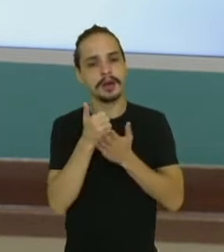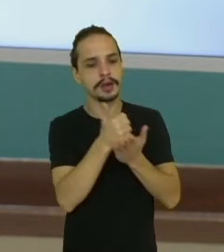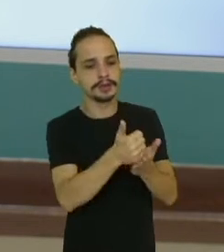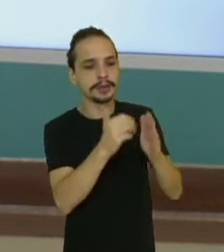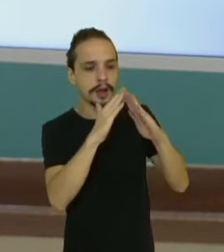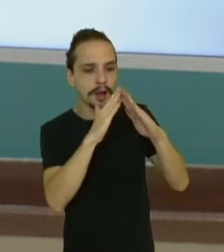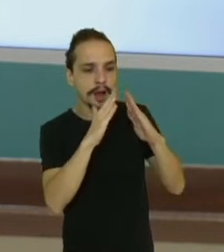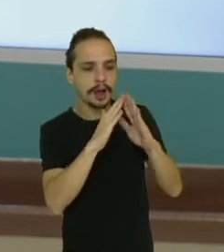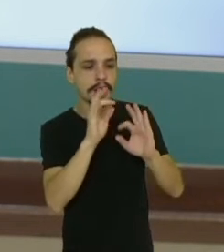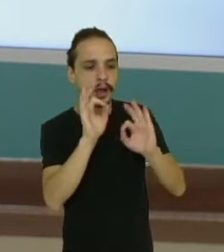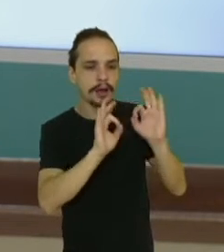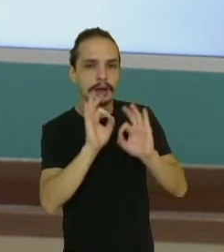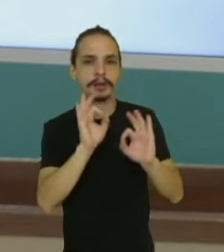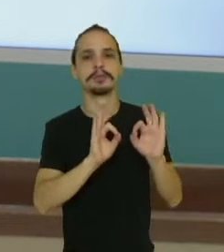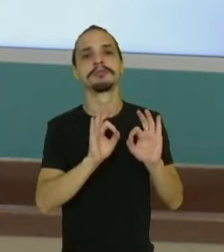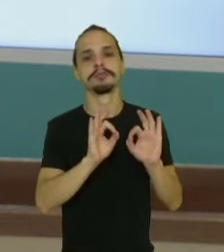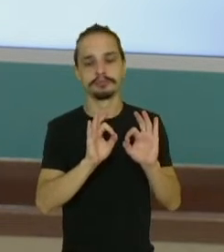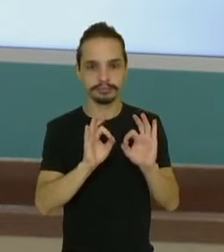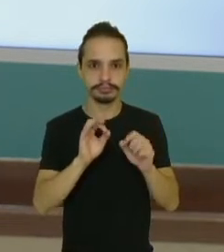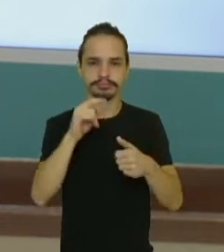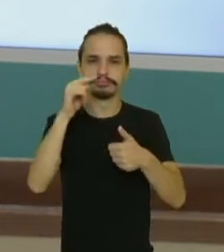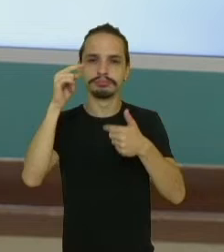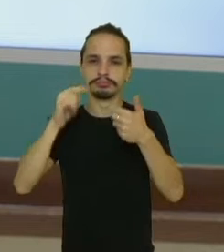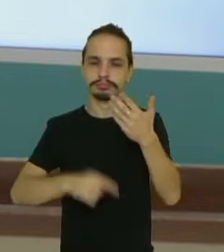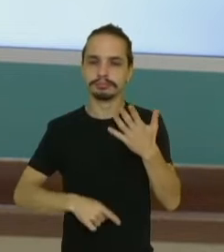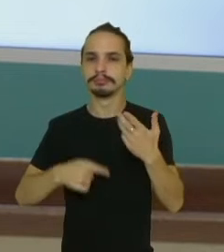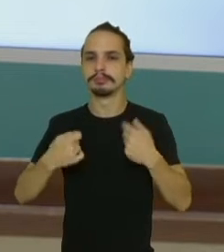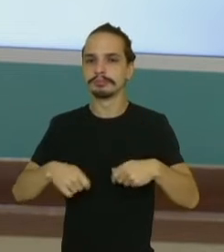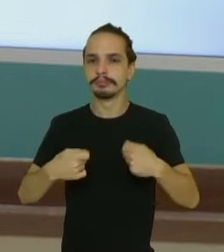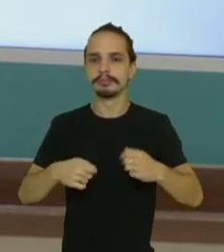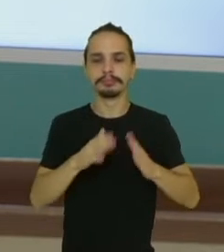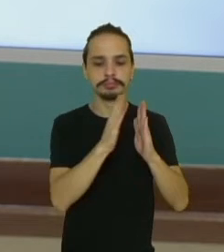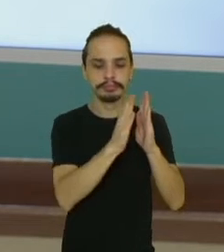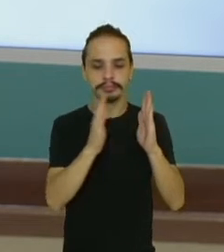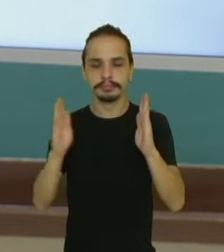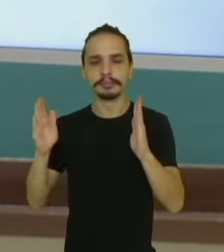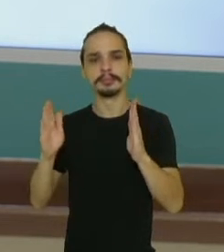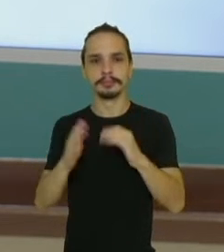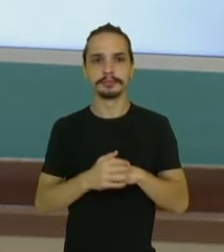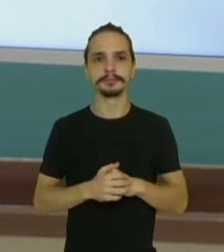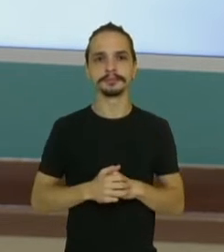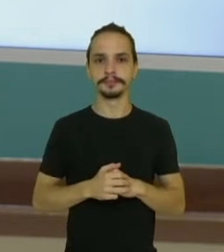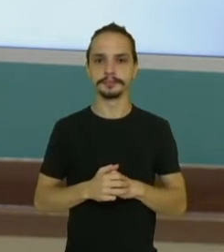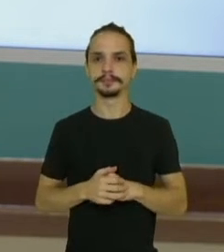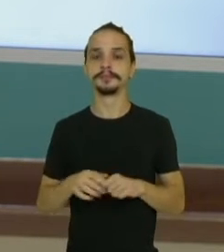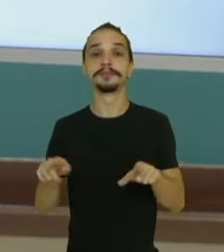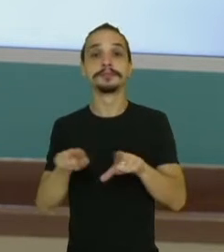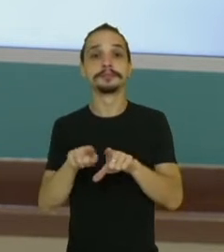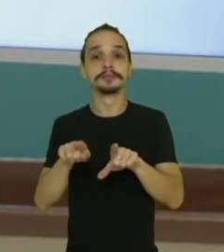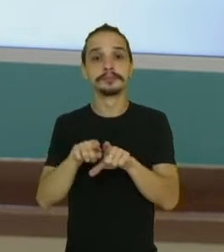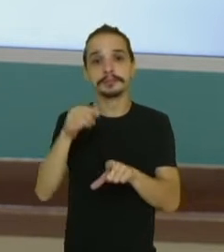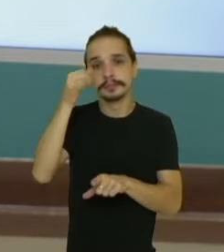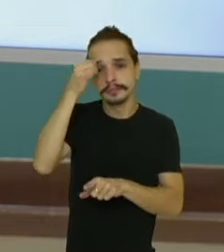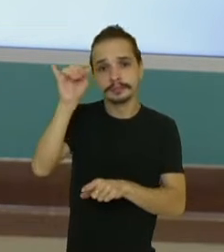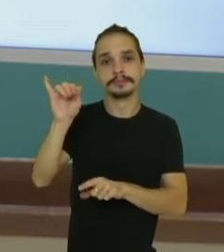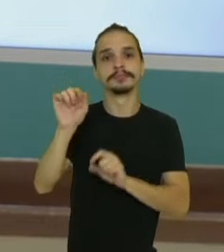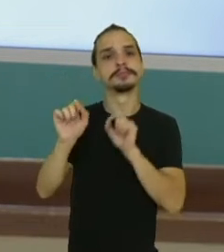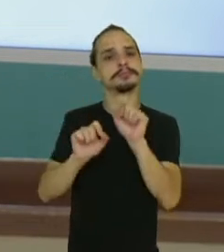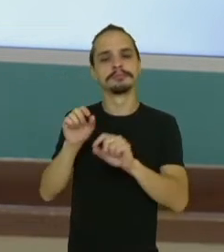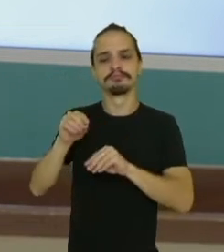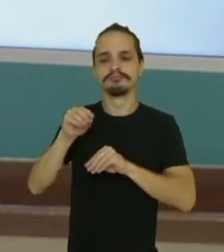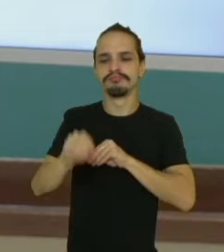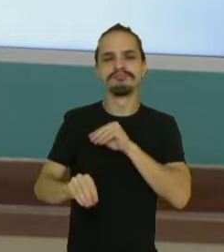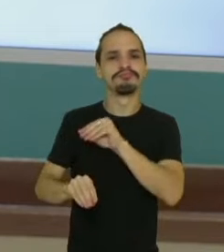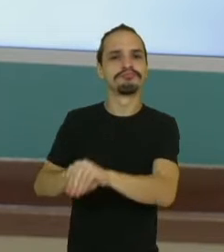nas tarefas de casa então você precisa estabelecer os seus horários né E é claro evitar a procrastinação